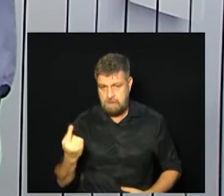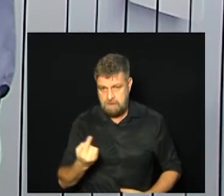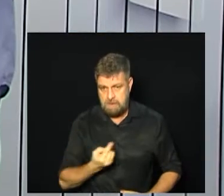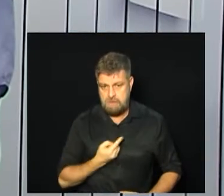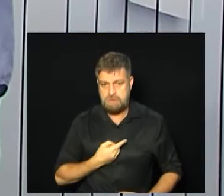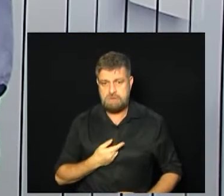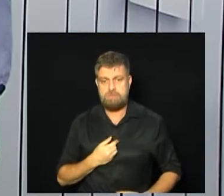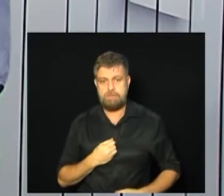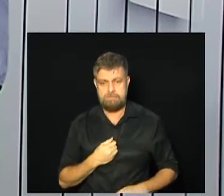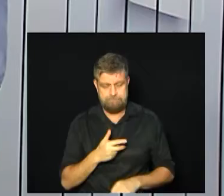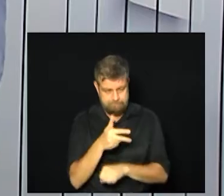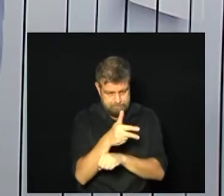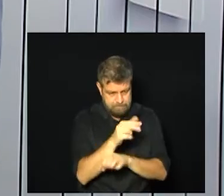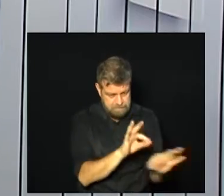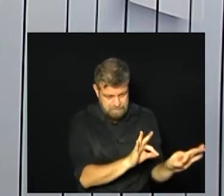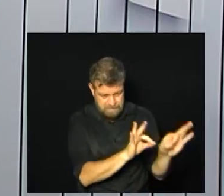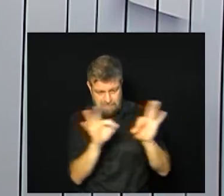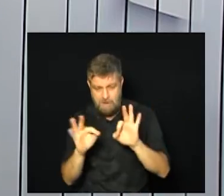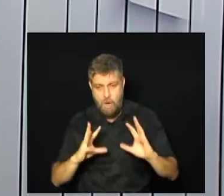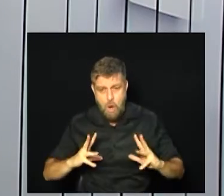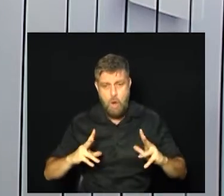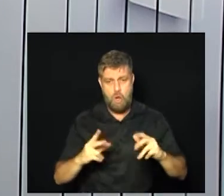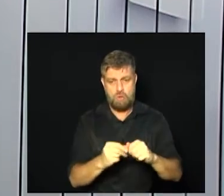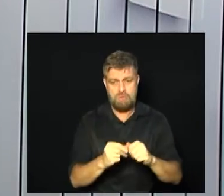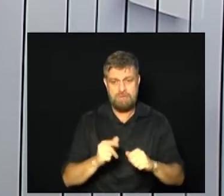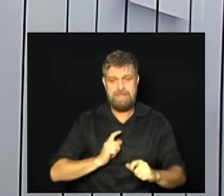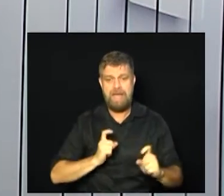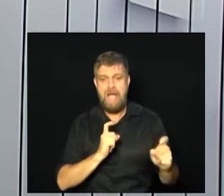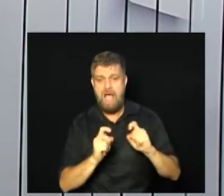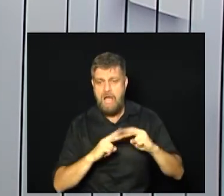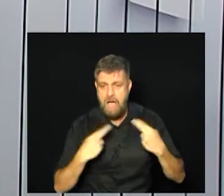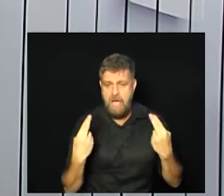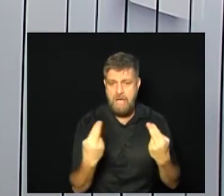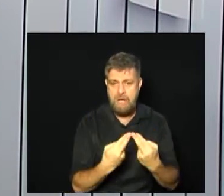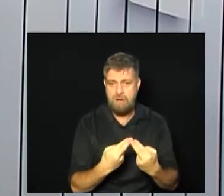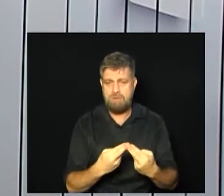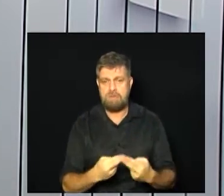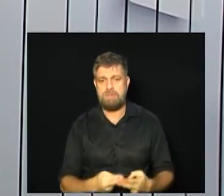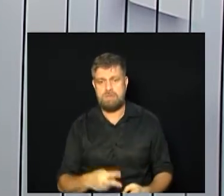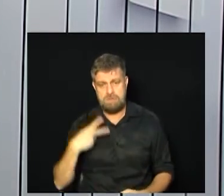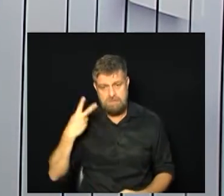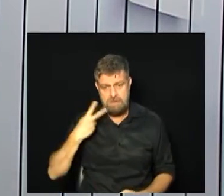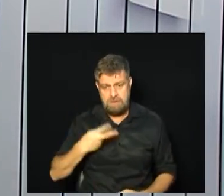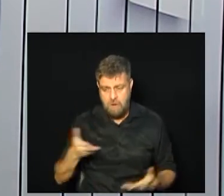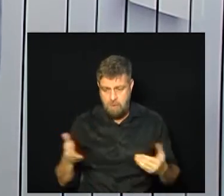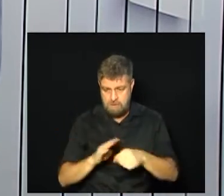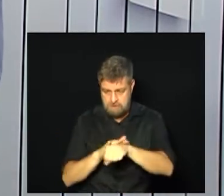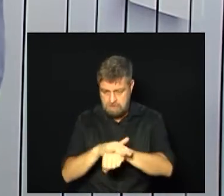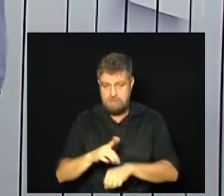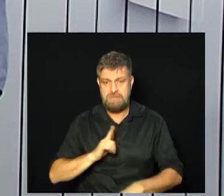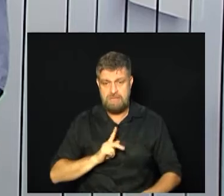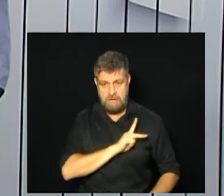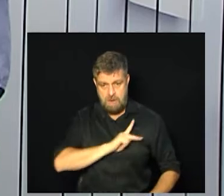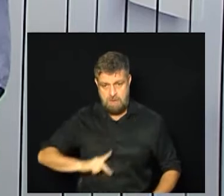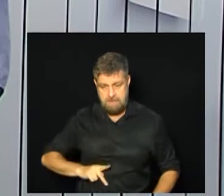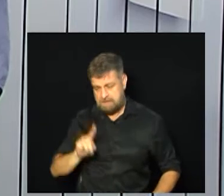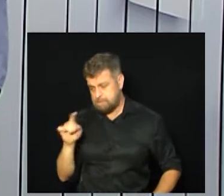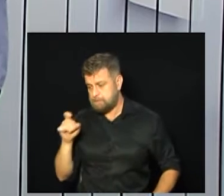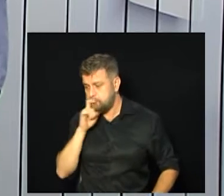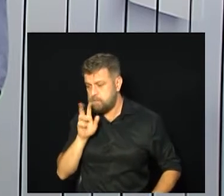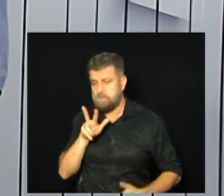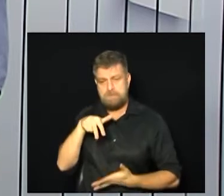com a cobertura de todo esse caso. Hoje a gente tem a reunião ordinária, já tem o posicionamento da presidência, como a própria